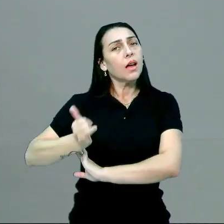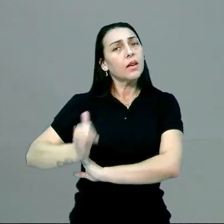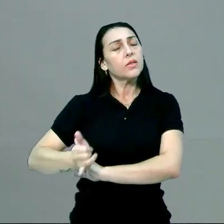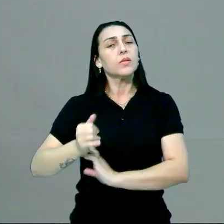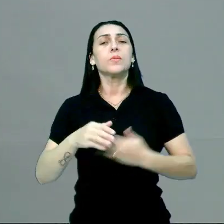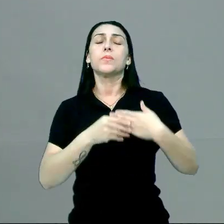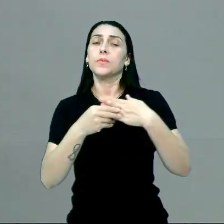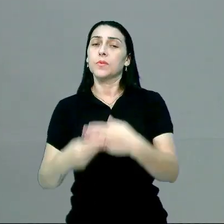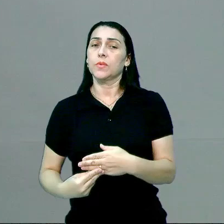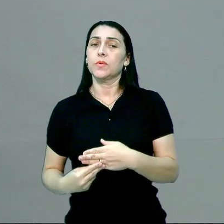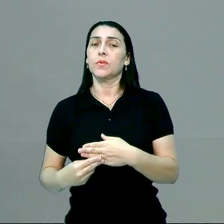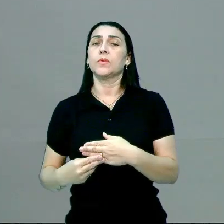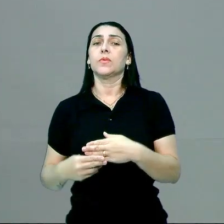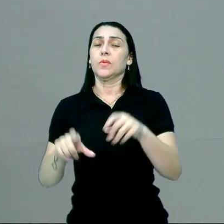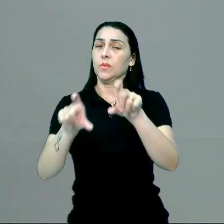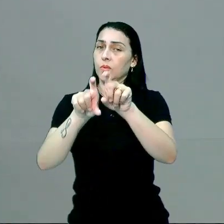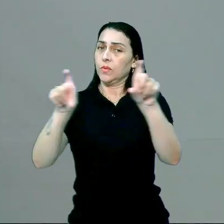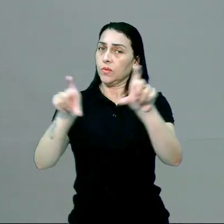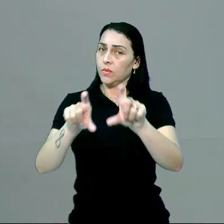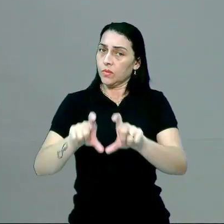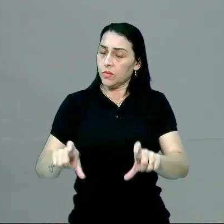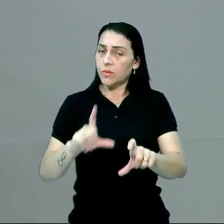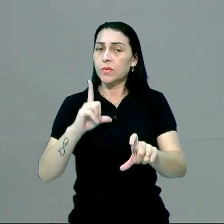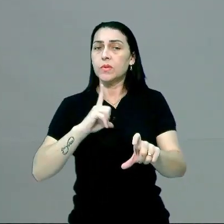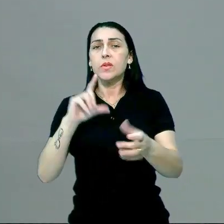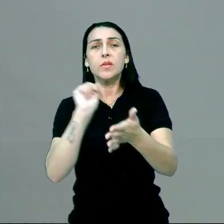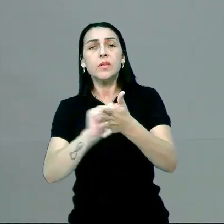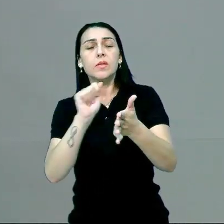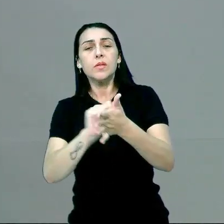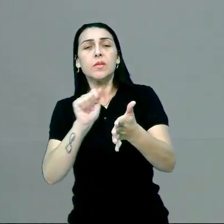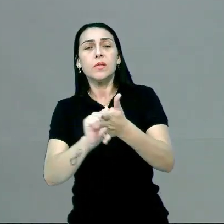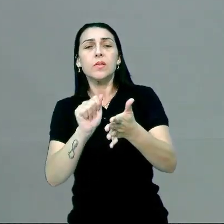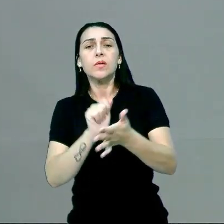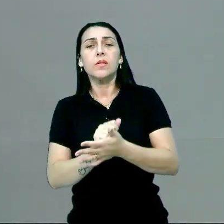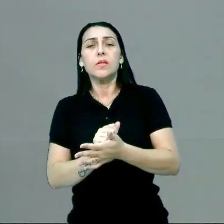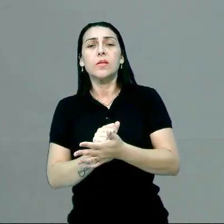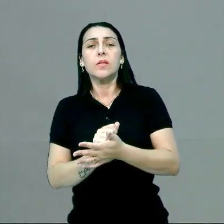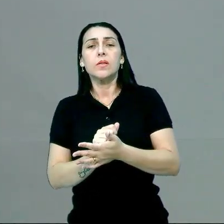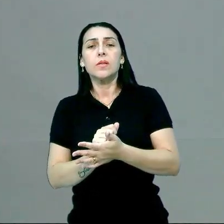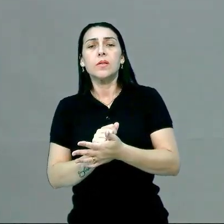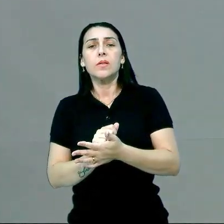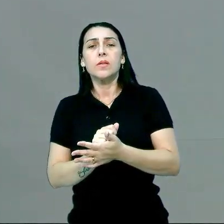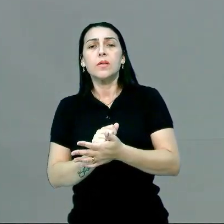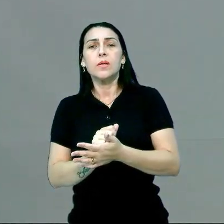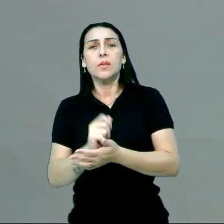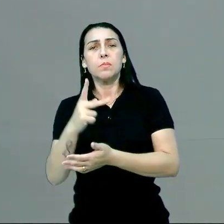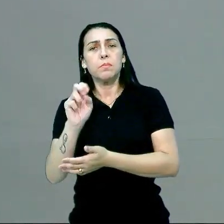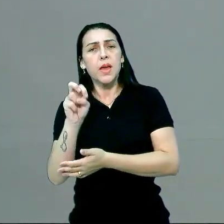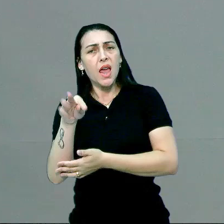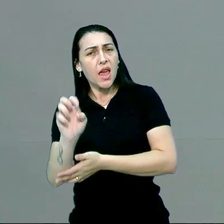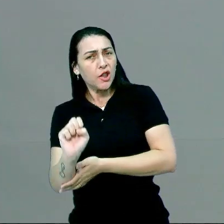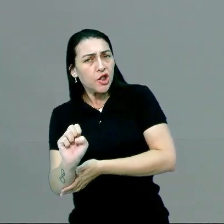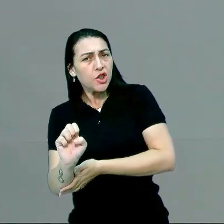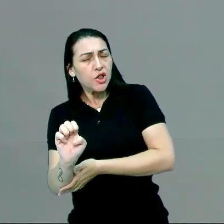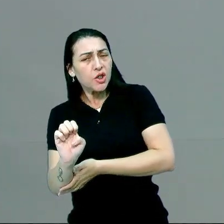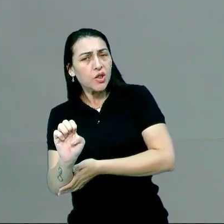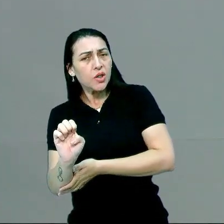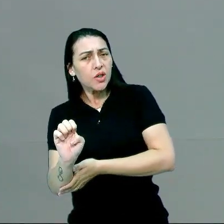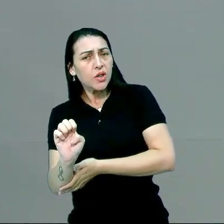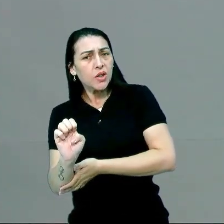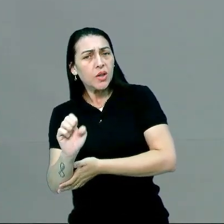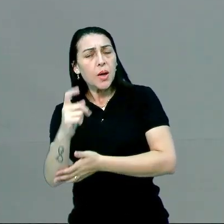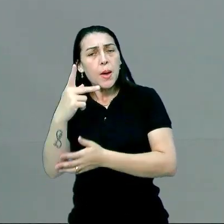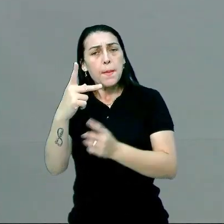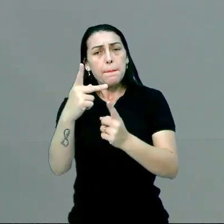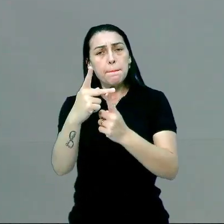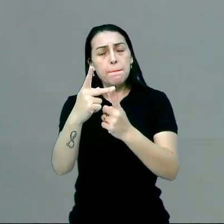Eu trouxe aqui um acróstico, e aí nesse acróstico tem escrito assim, pente. Pente, professora, como assim? O P